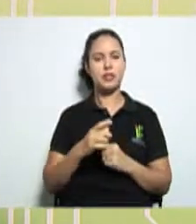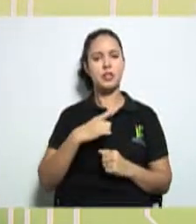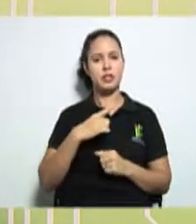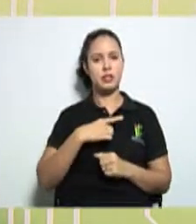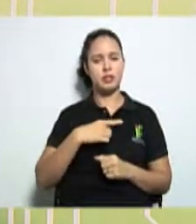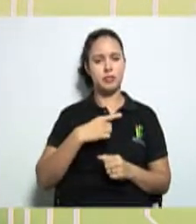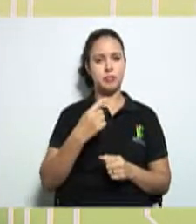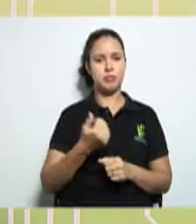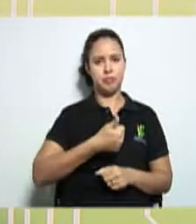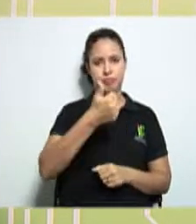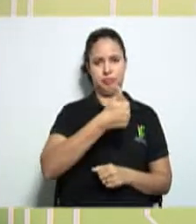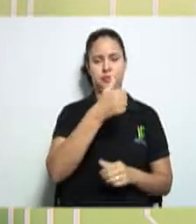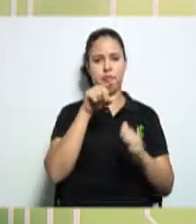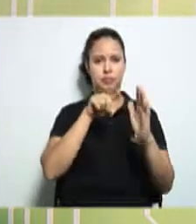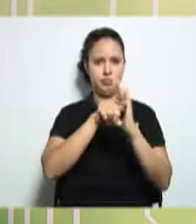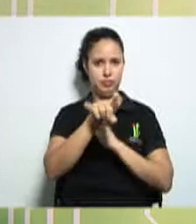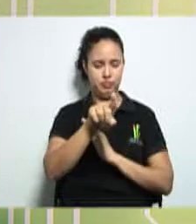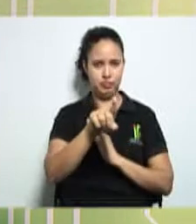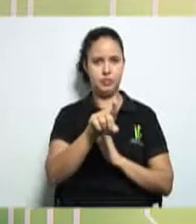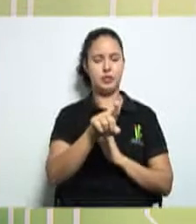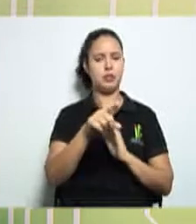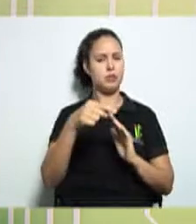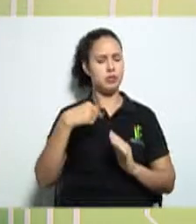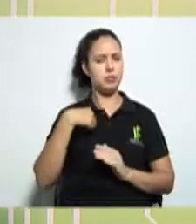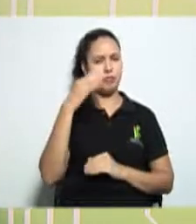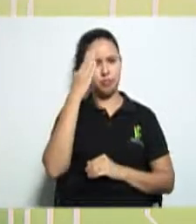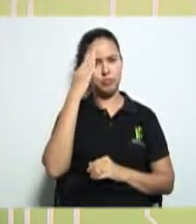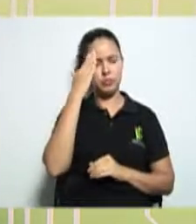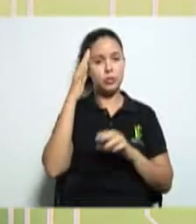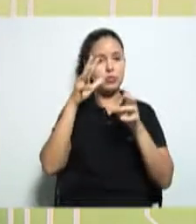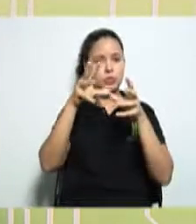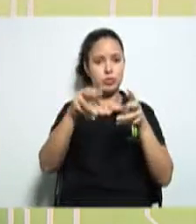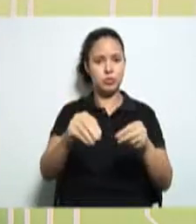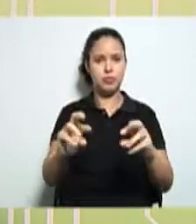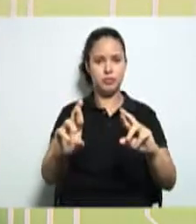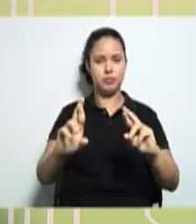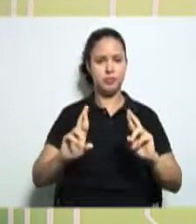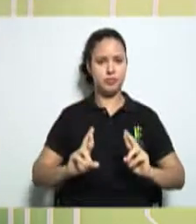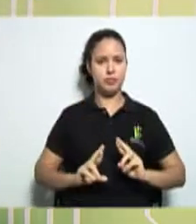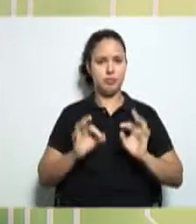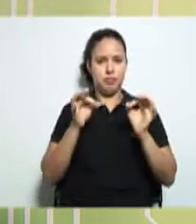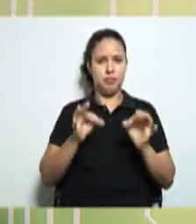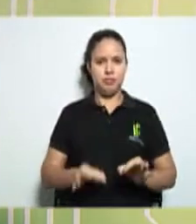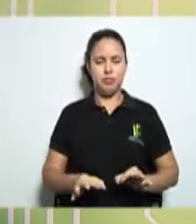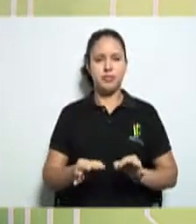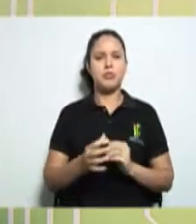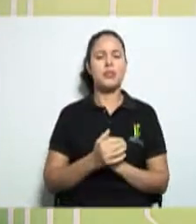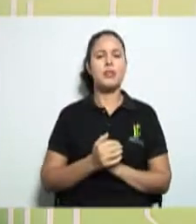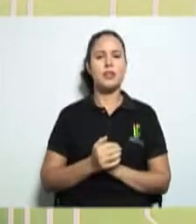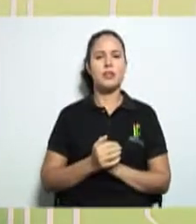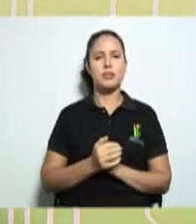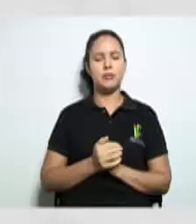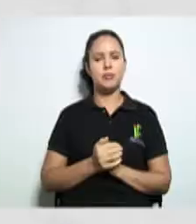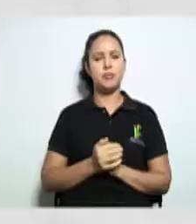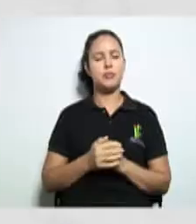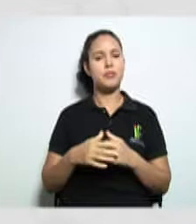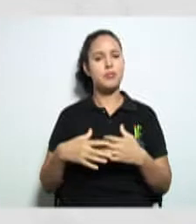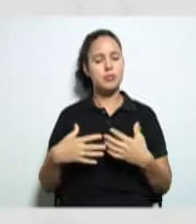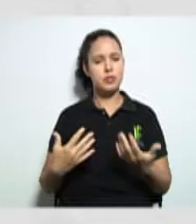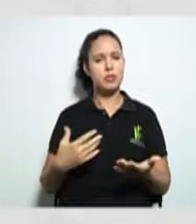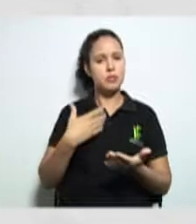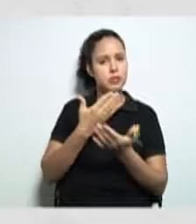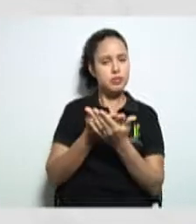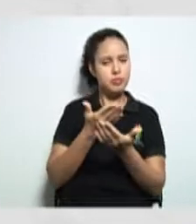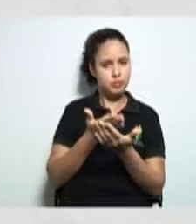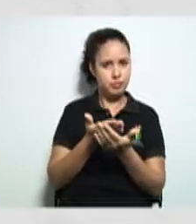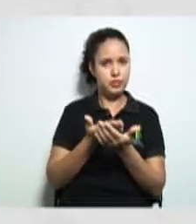primeira pergunta que eu espero que todos tenham respondido corretamente aí. De acordo com o que nós estudamos